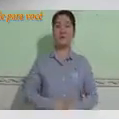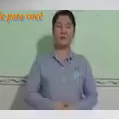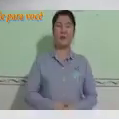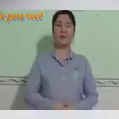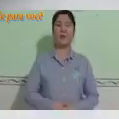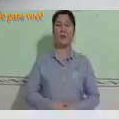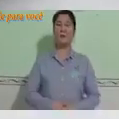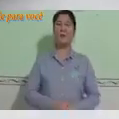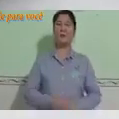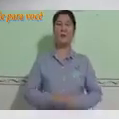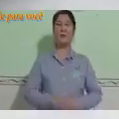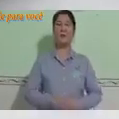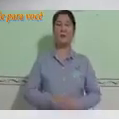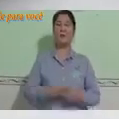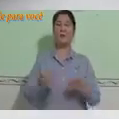desnutrição.